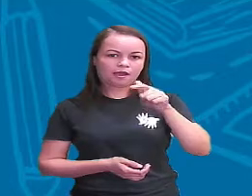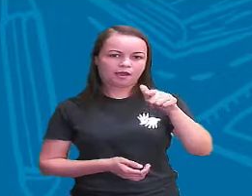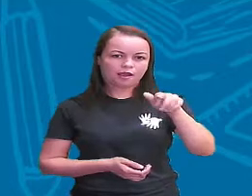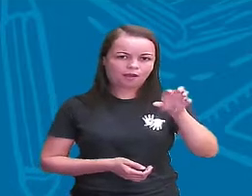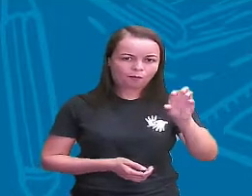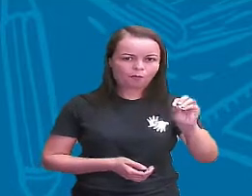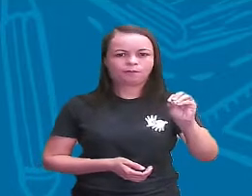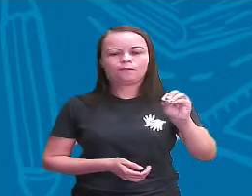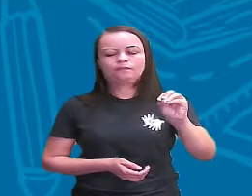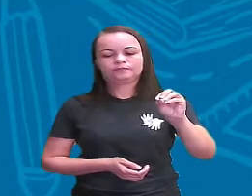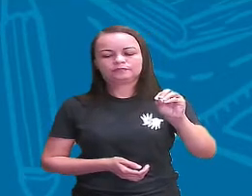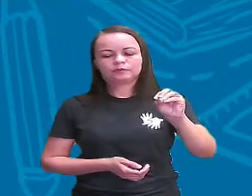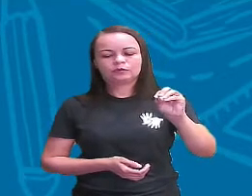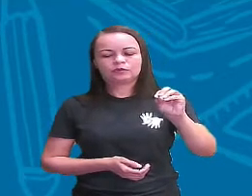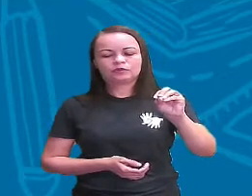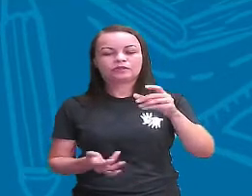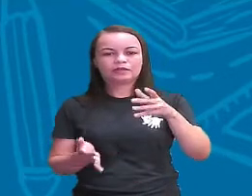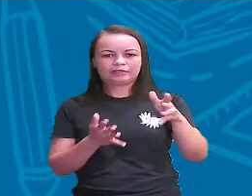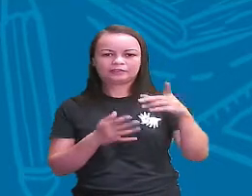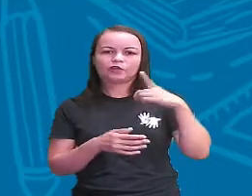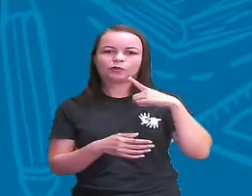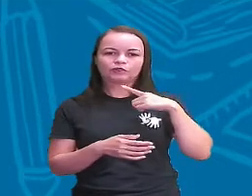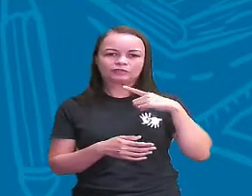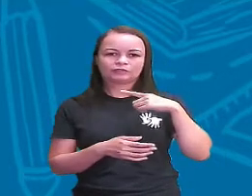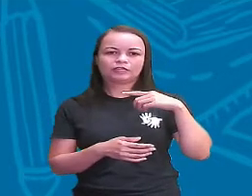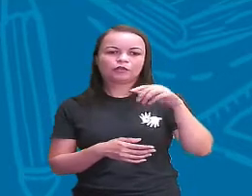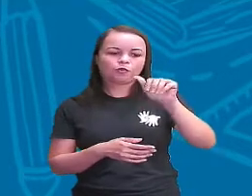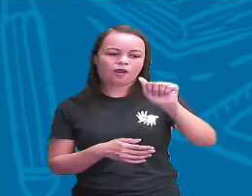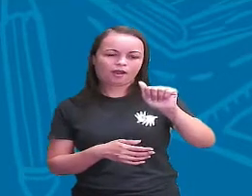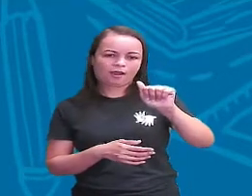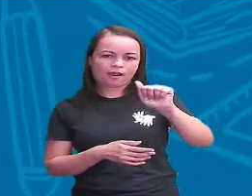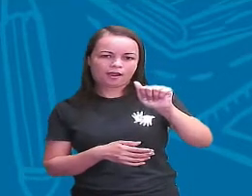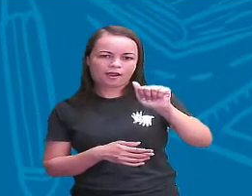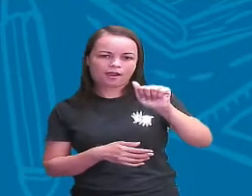avião, olha aí o avião, eu tenho